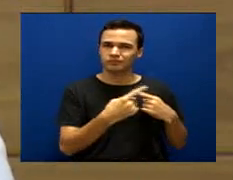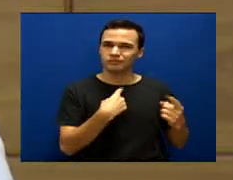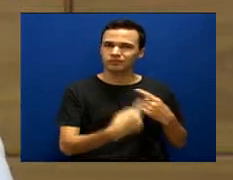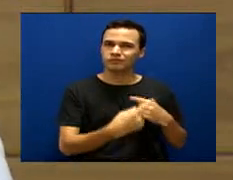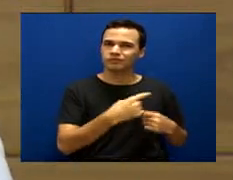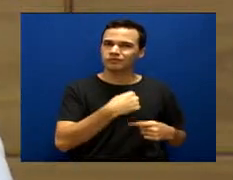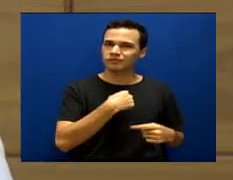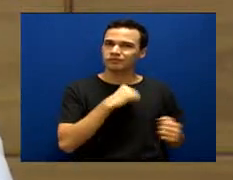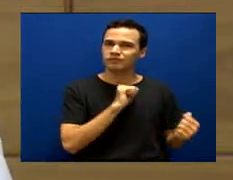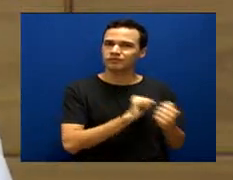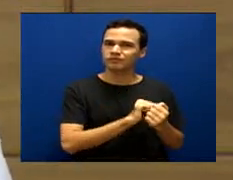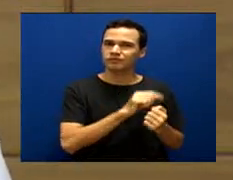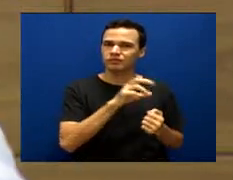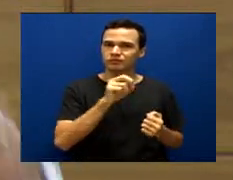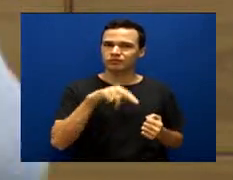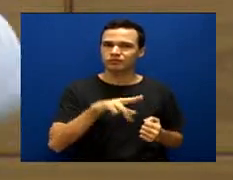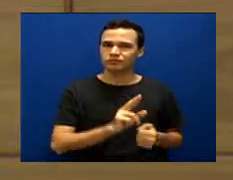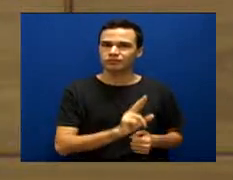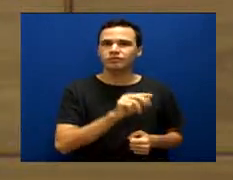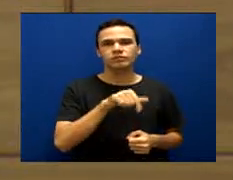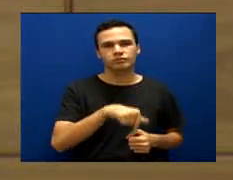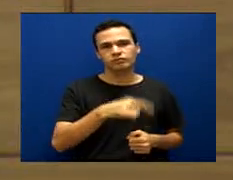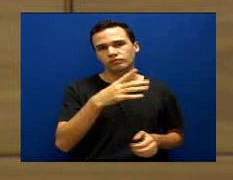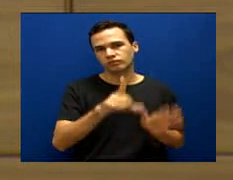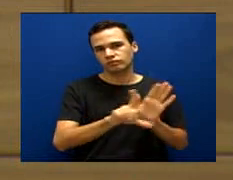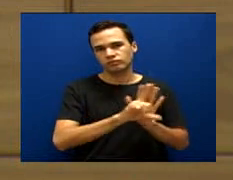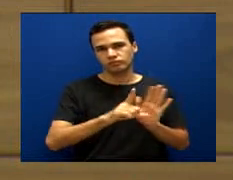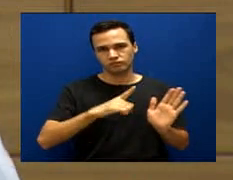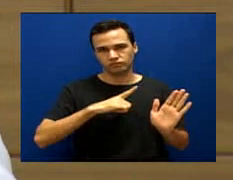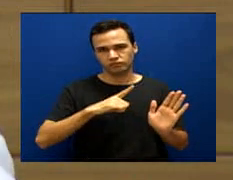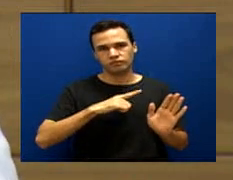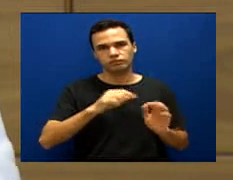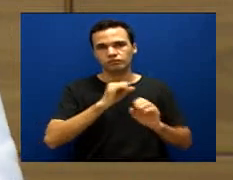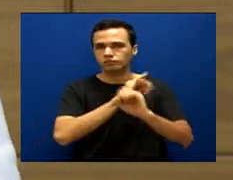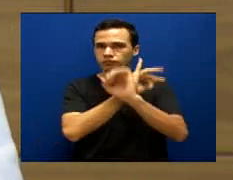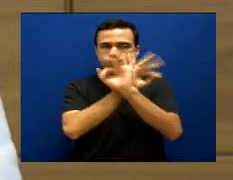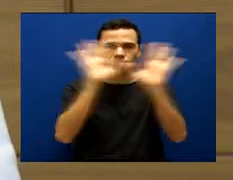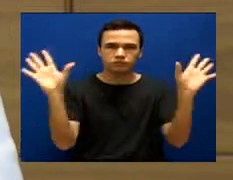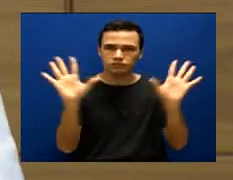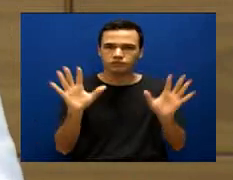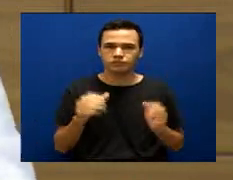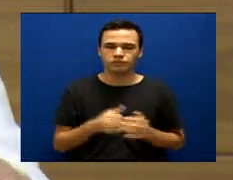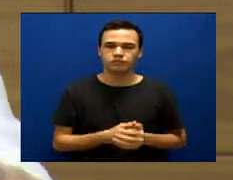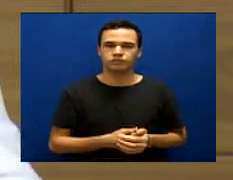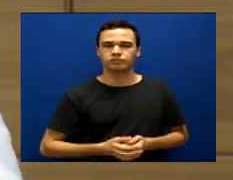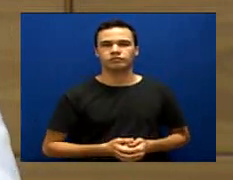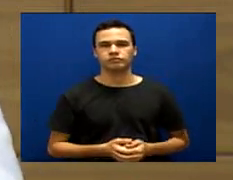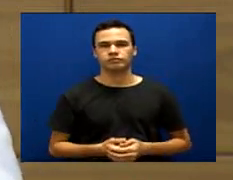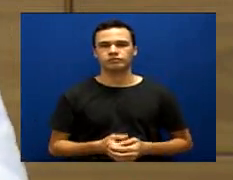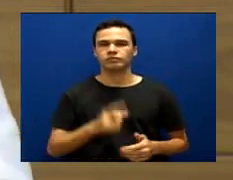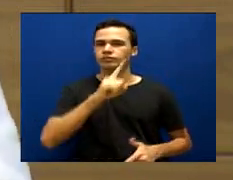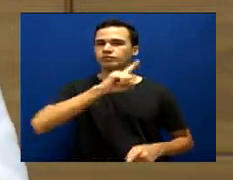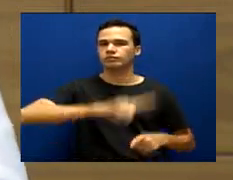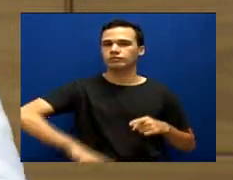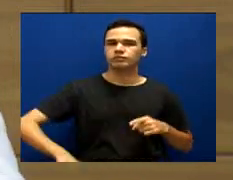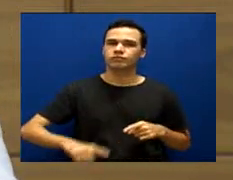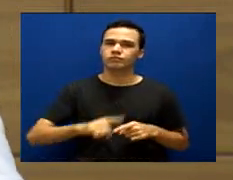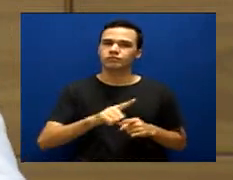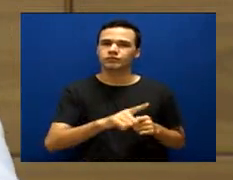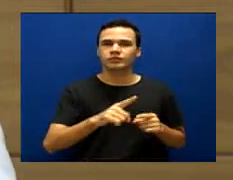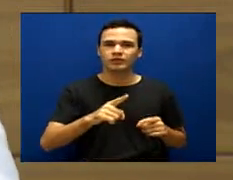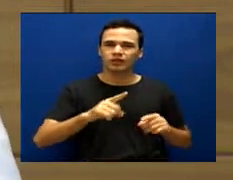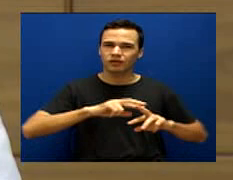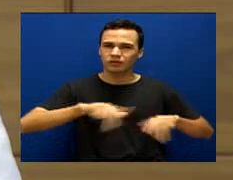aqui a parte com o ONU. Tem uma legislação que passou aqui, foi clara aqui, que proíbe a exposição